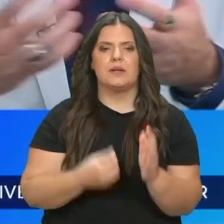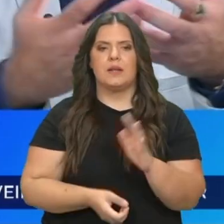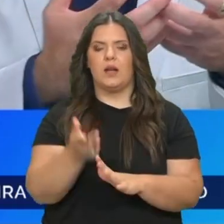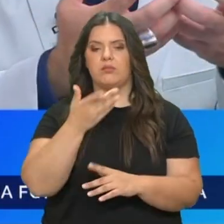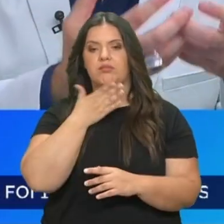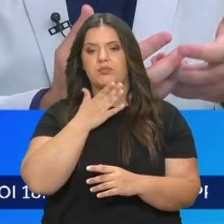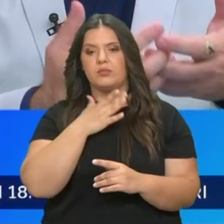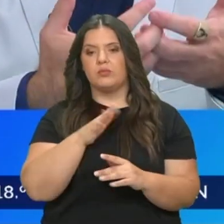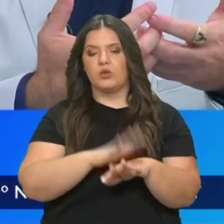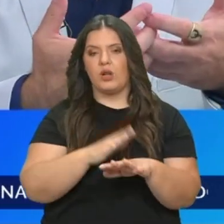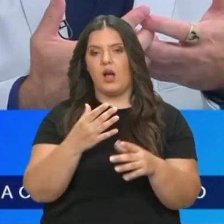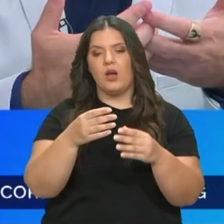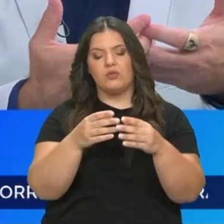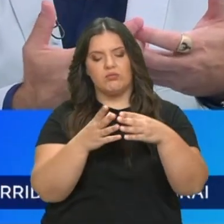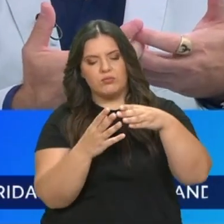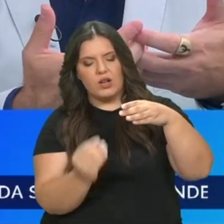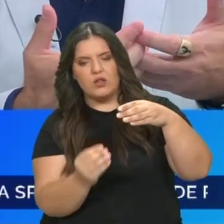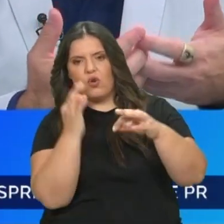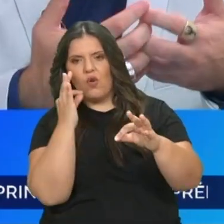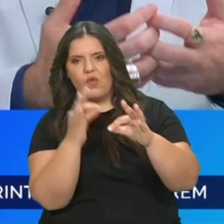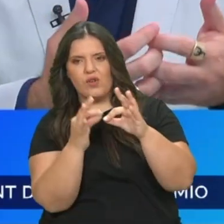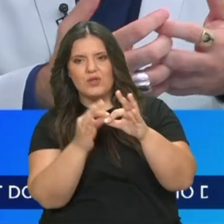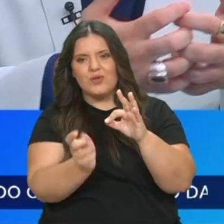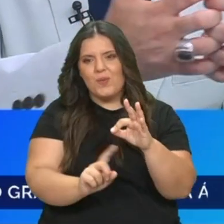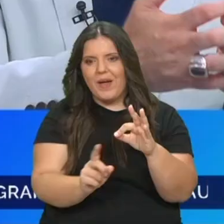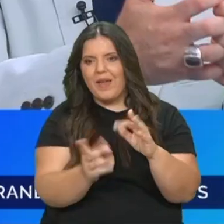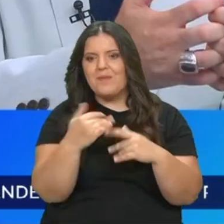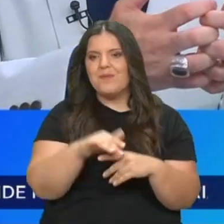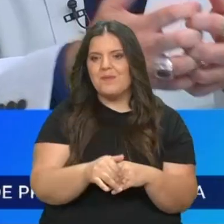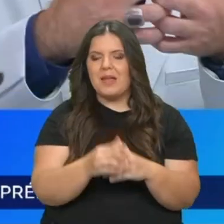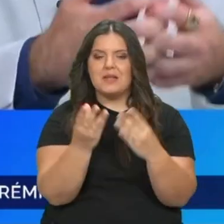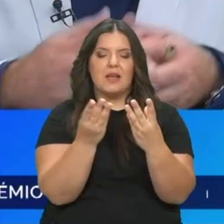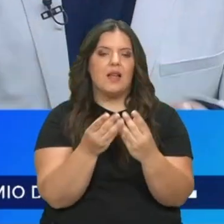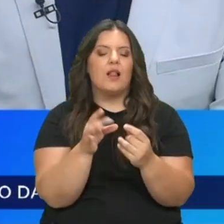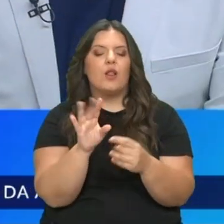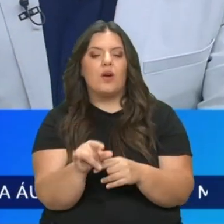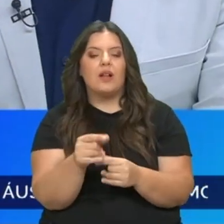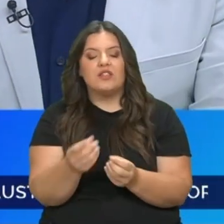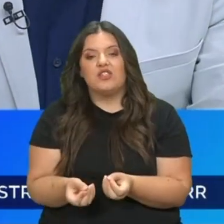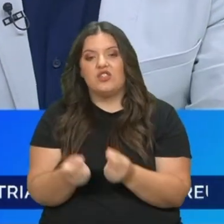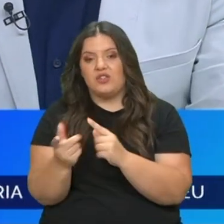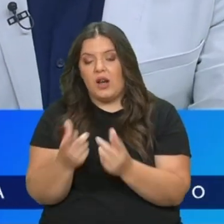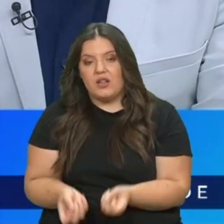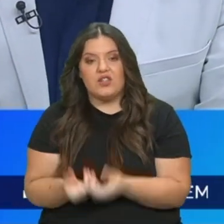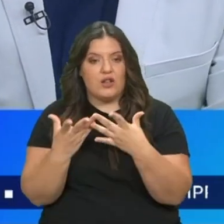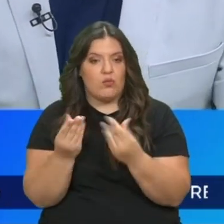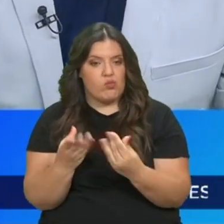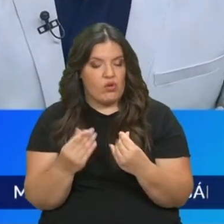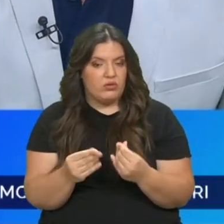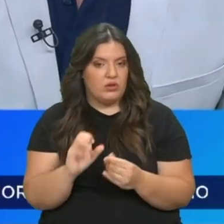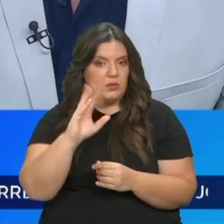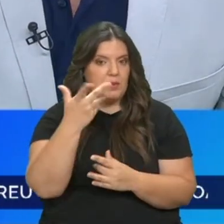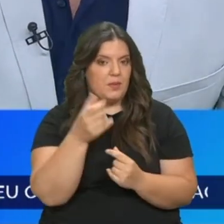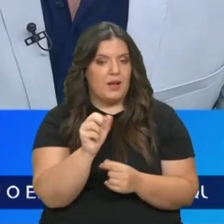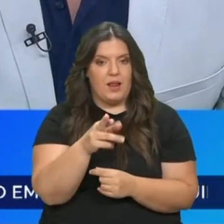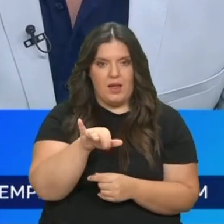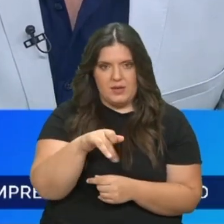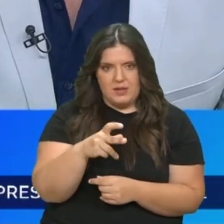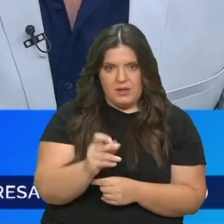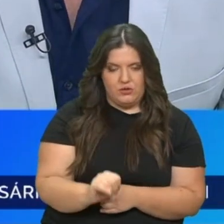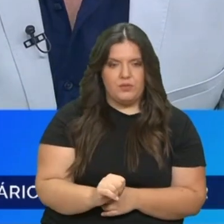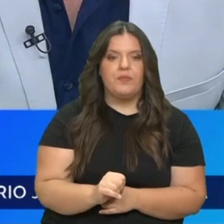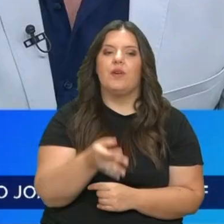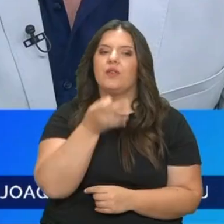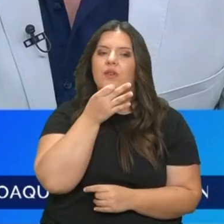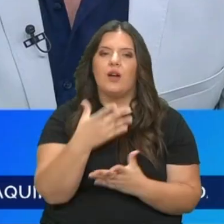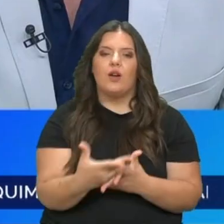vistos, através de cachos de, ou não é uvas, mas sim de maternidades estelares, nestas primeiras galáxias. Vamos falar